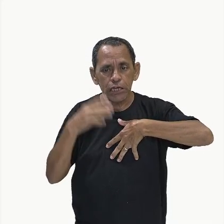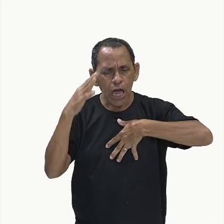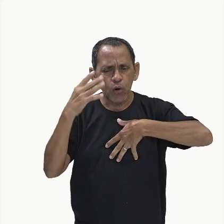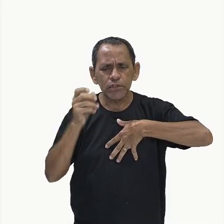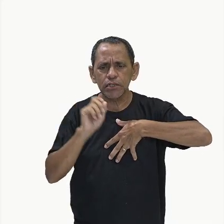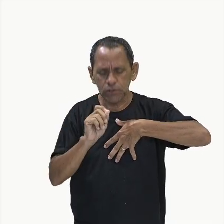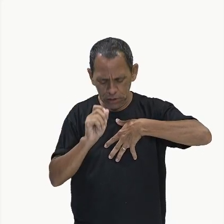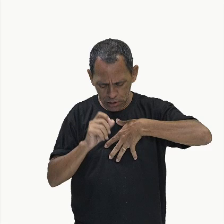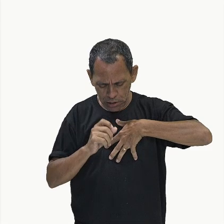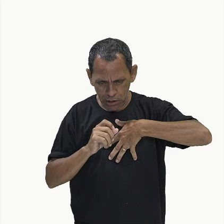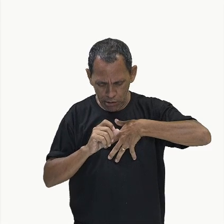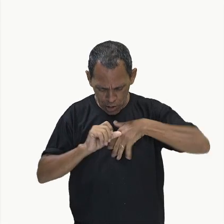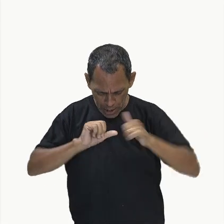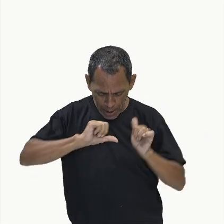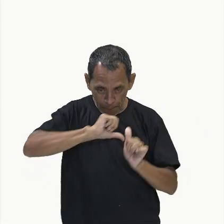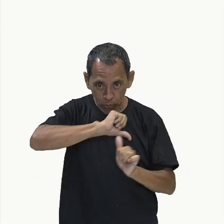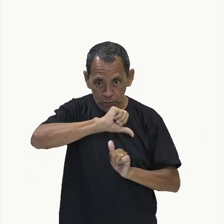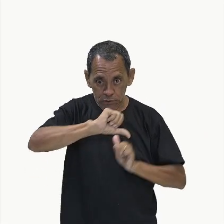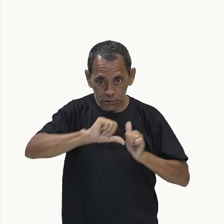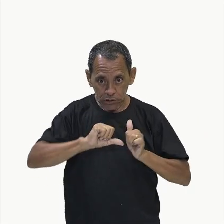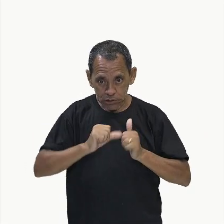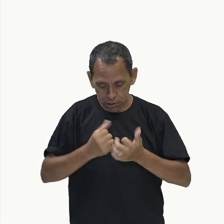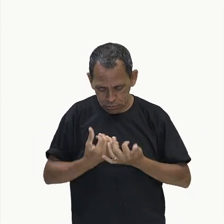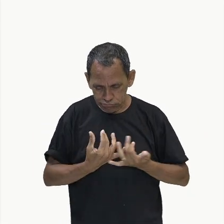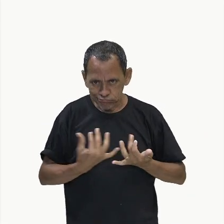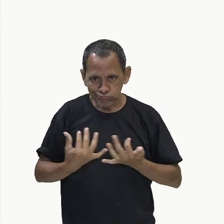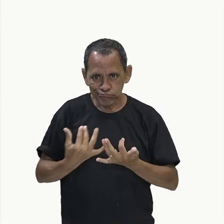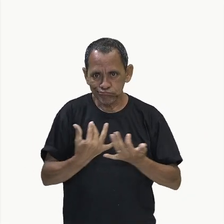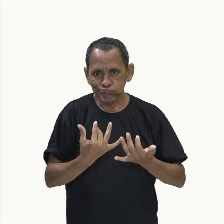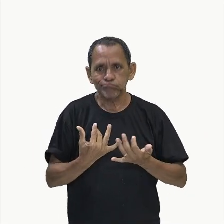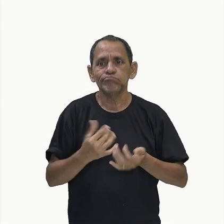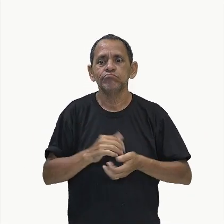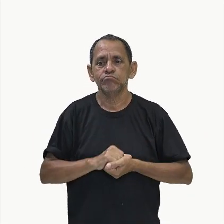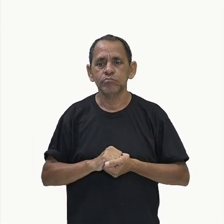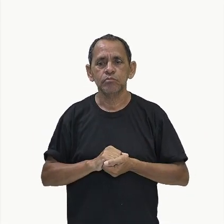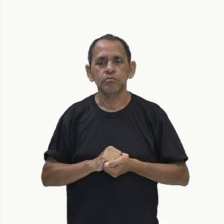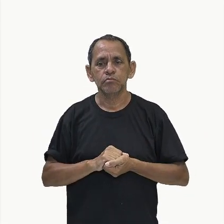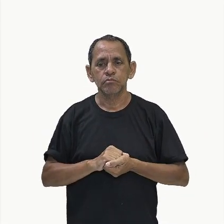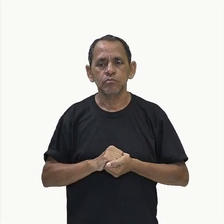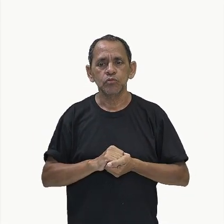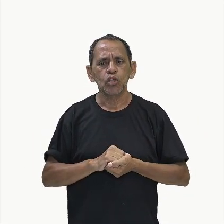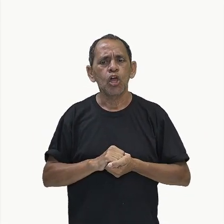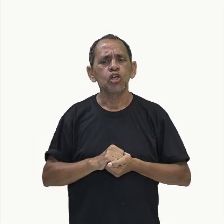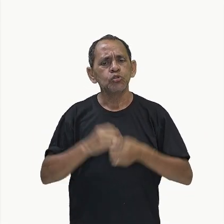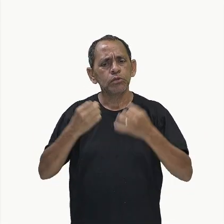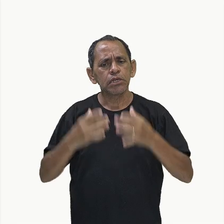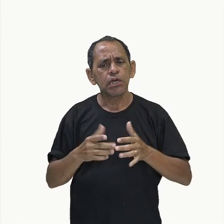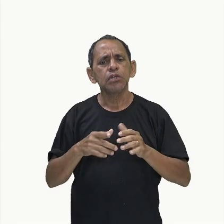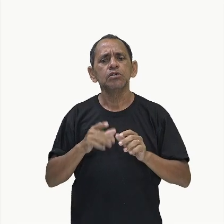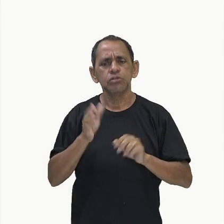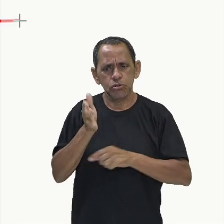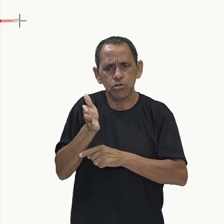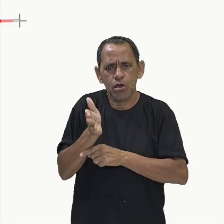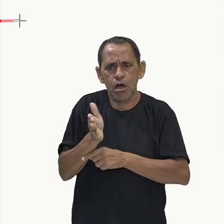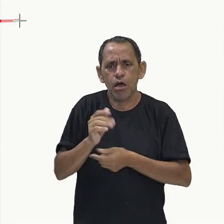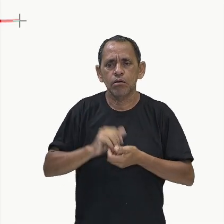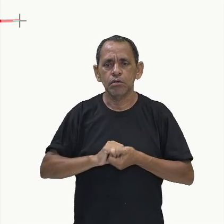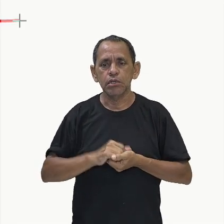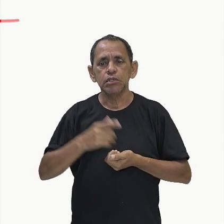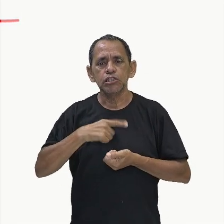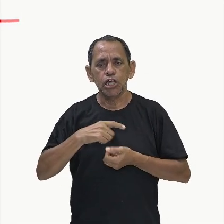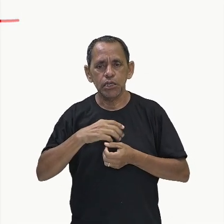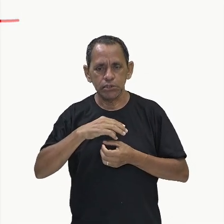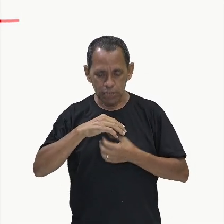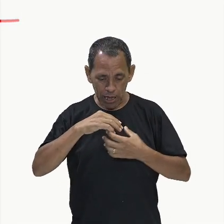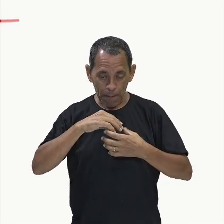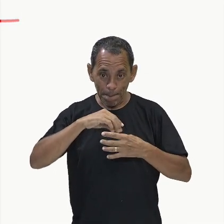elas são responsáveis, como eu acabei de citar para vocês, pela troca gasosa. E essa troca gasosa,